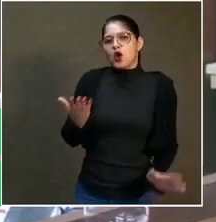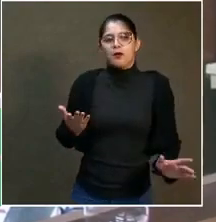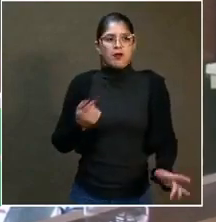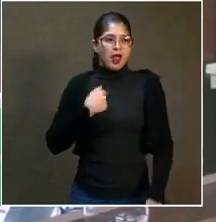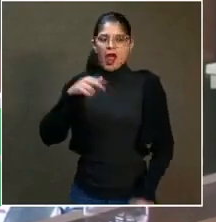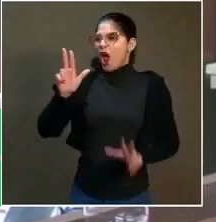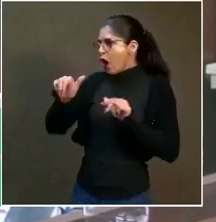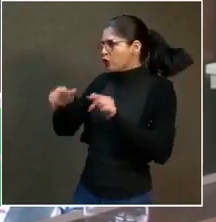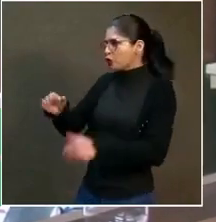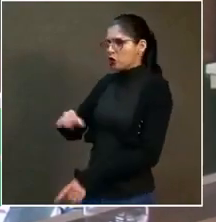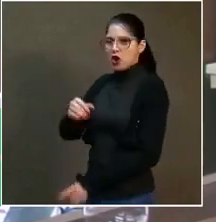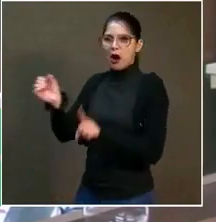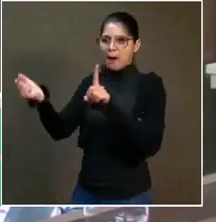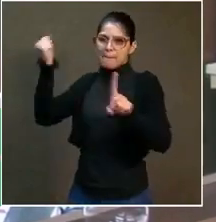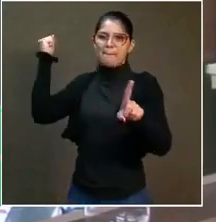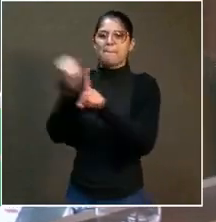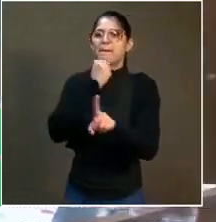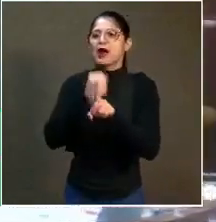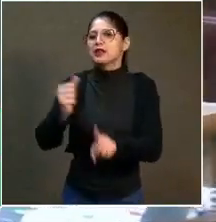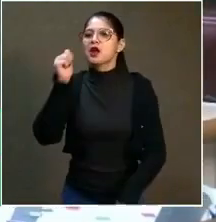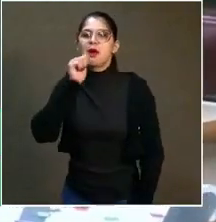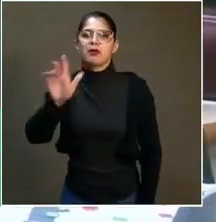Julgue, excelência.